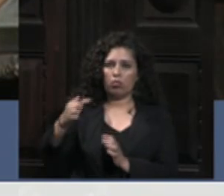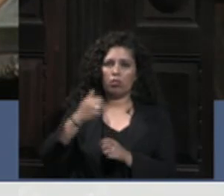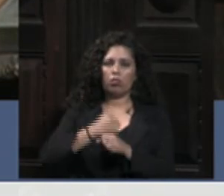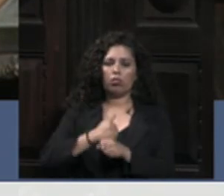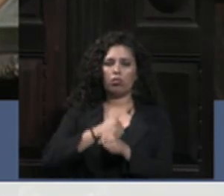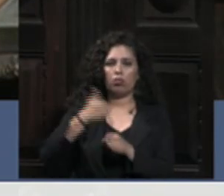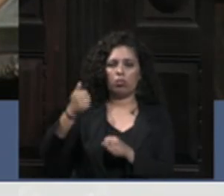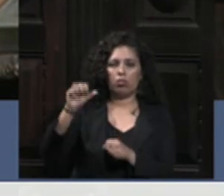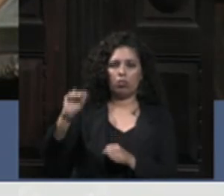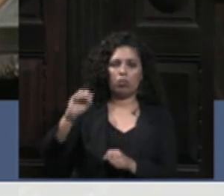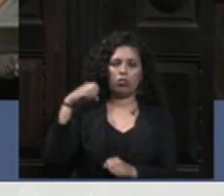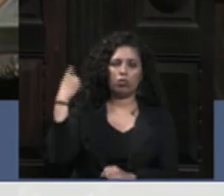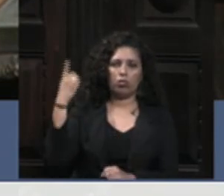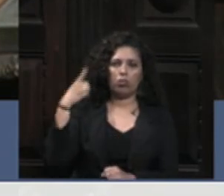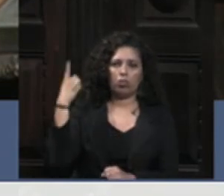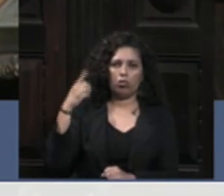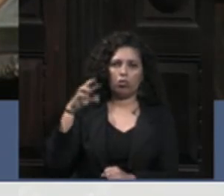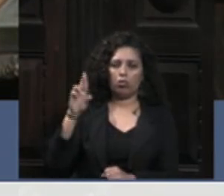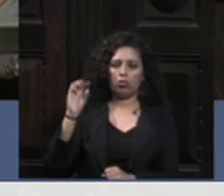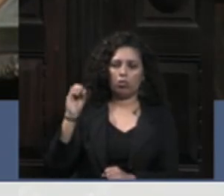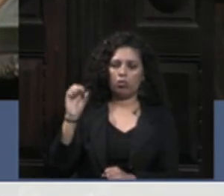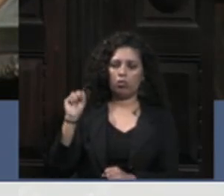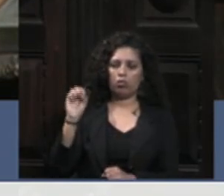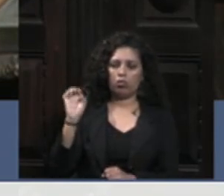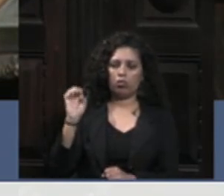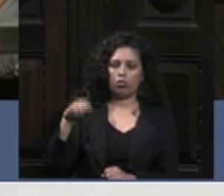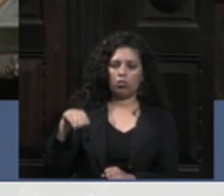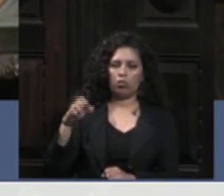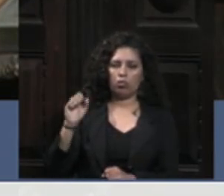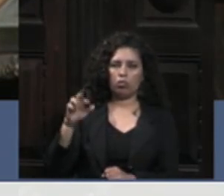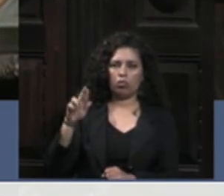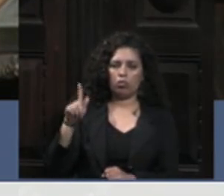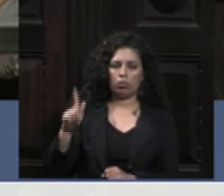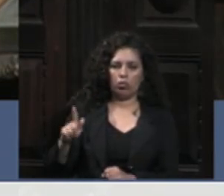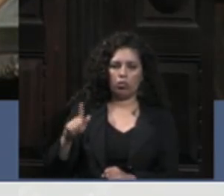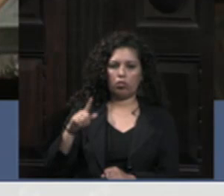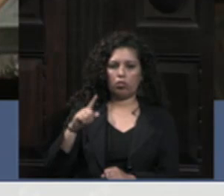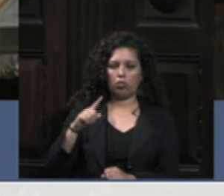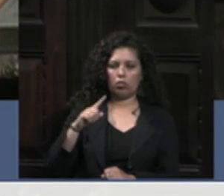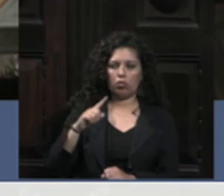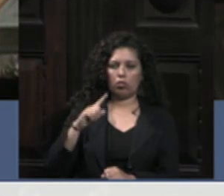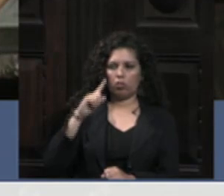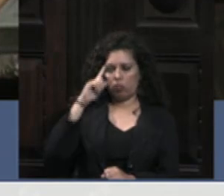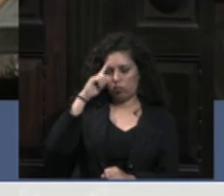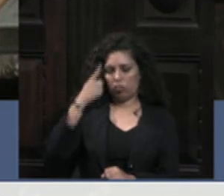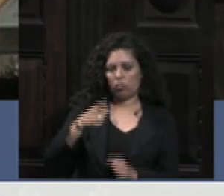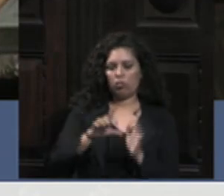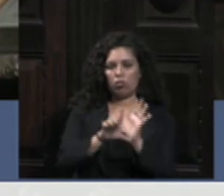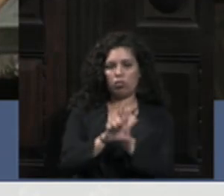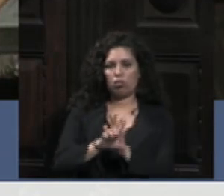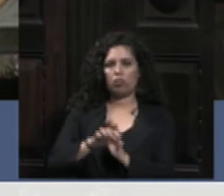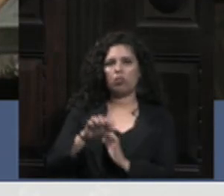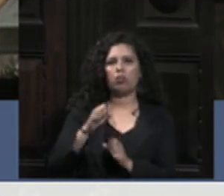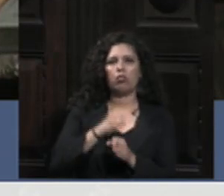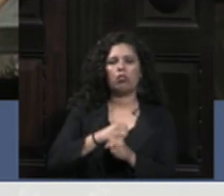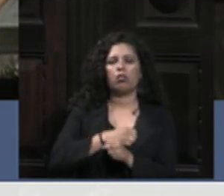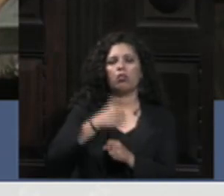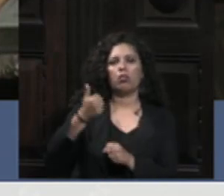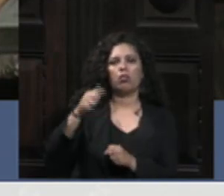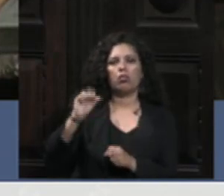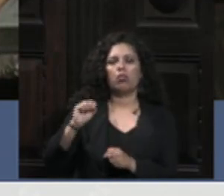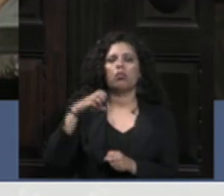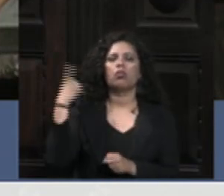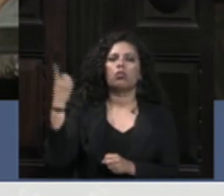797/2018, de autoria do deputado Rosenberg Reis. Indicação legislativa 261/2018,